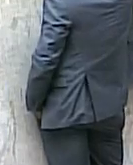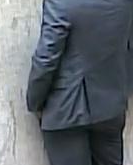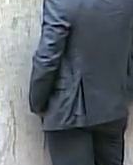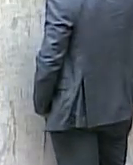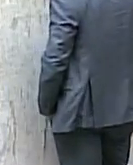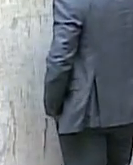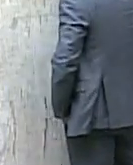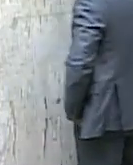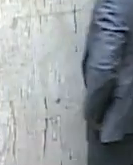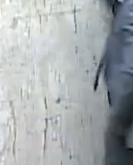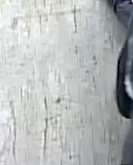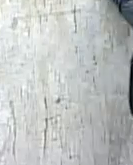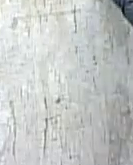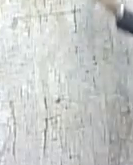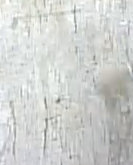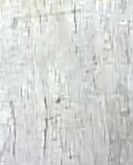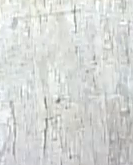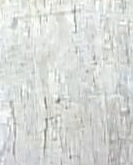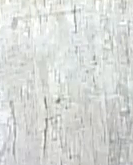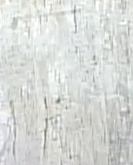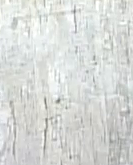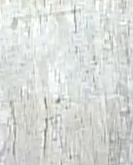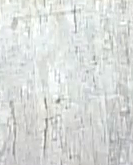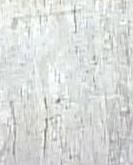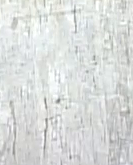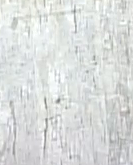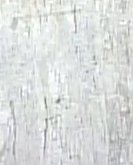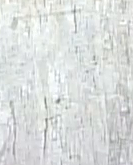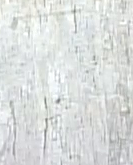bom eu passo a palavra agora a ao